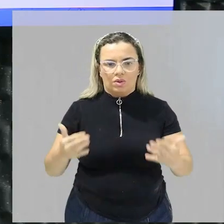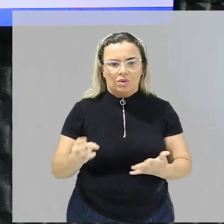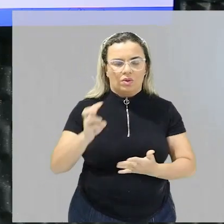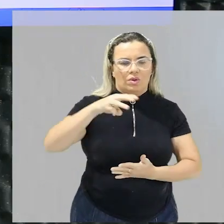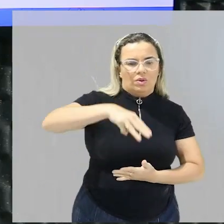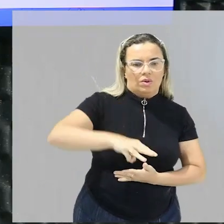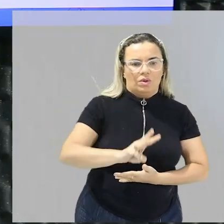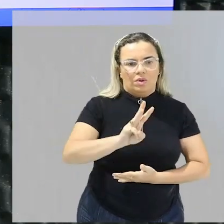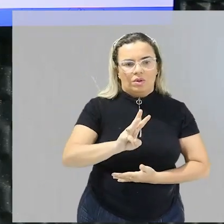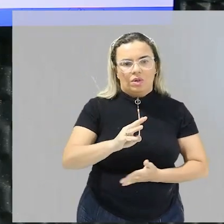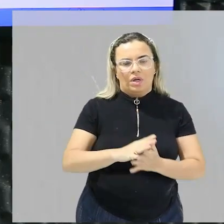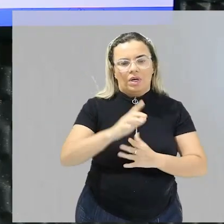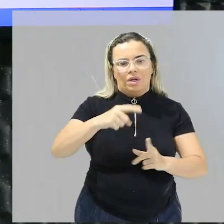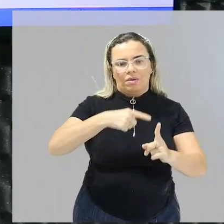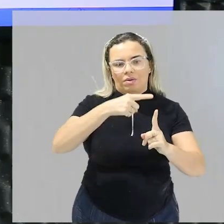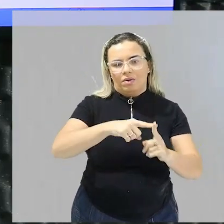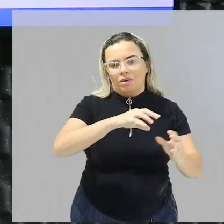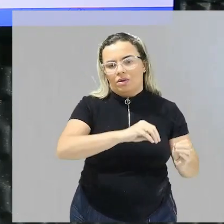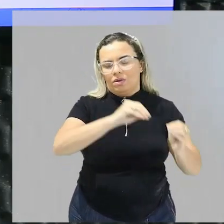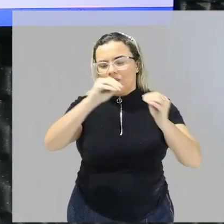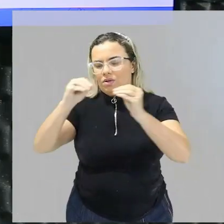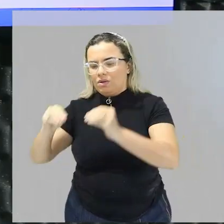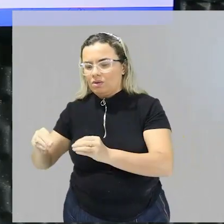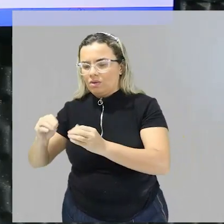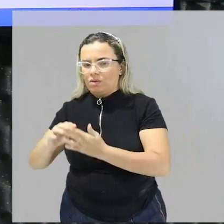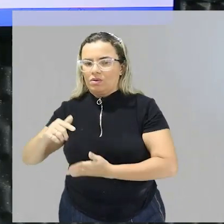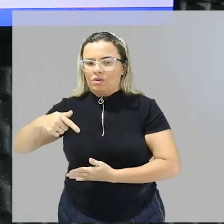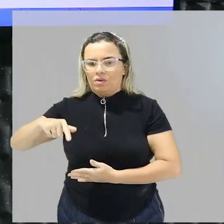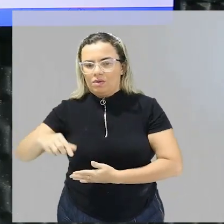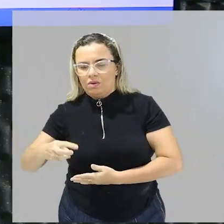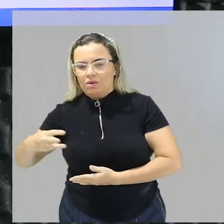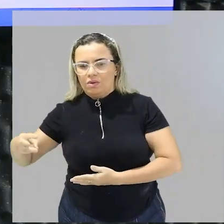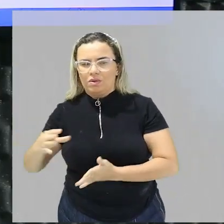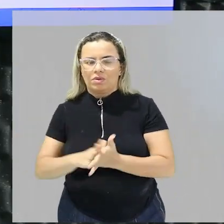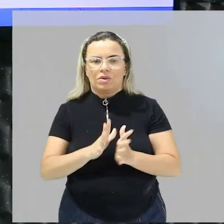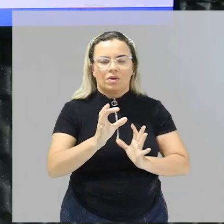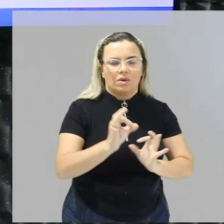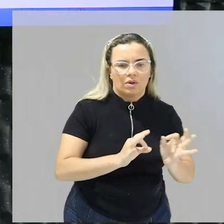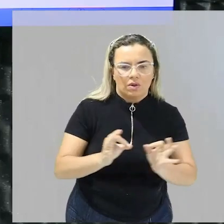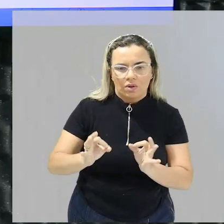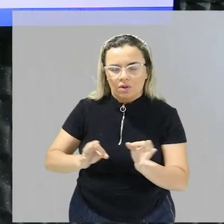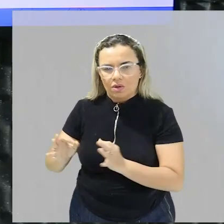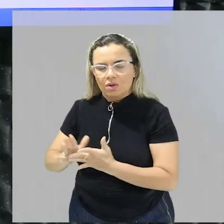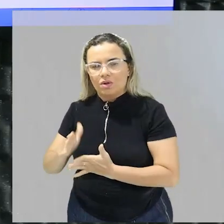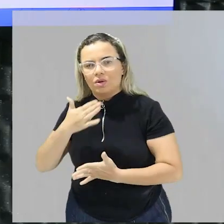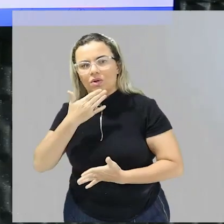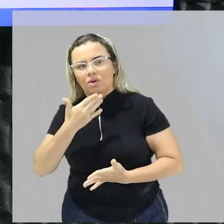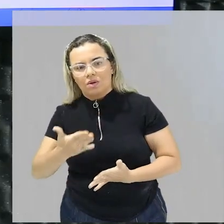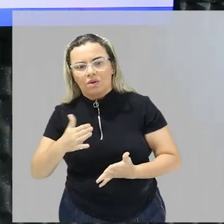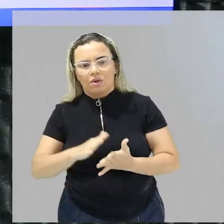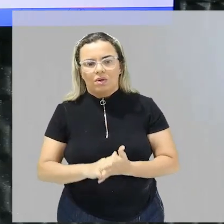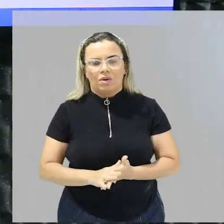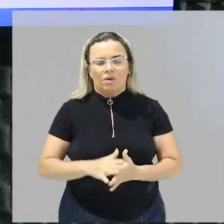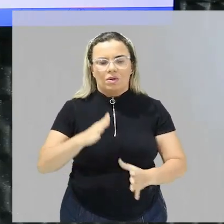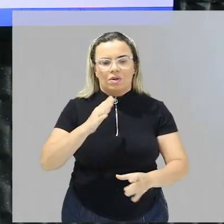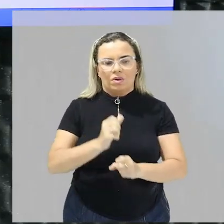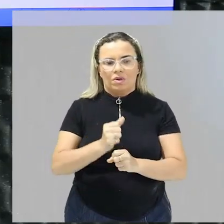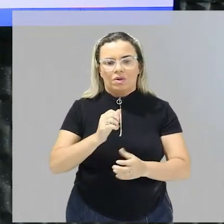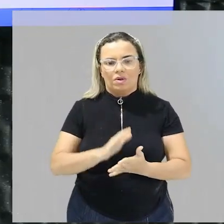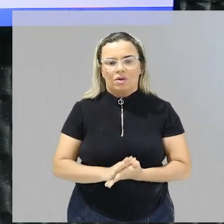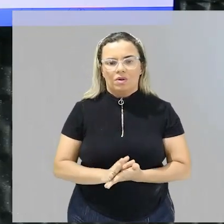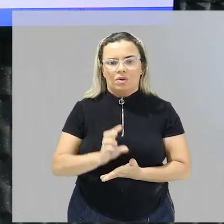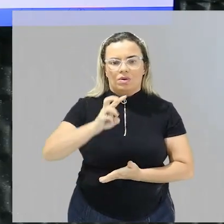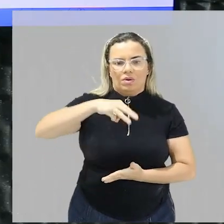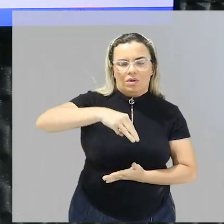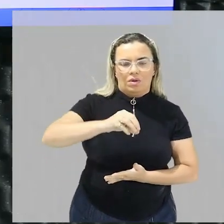né? Continuou sendo positivo. Só reorganizamos para deixar aquilo que foi solicitado para nós, o MO, no